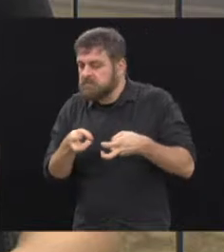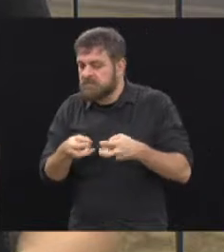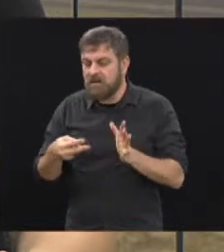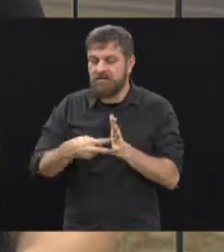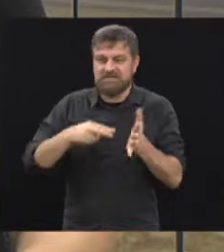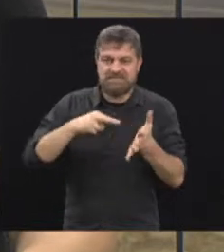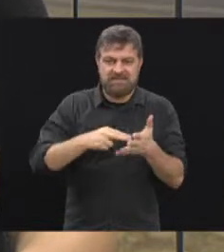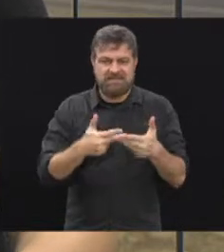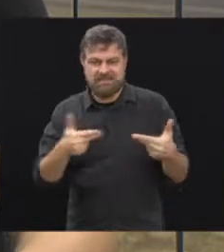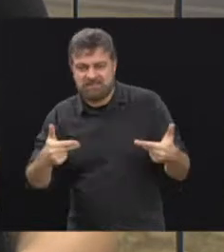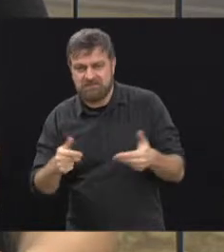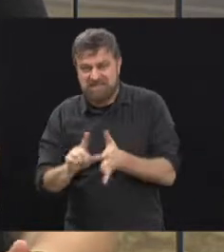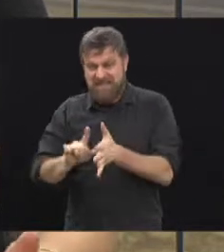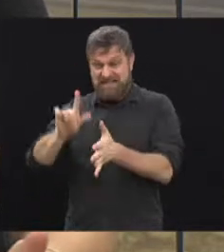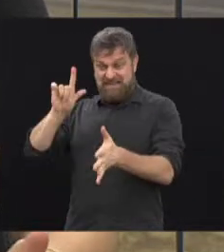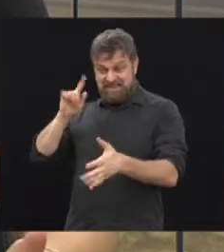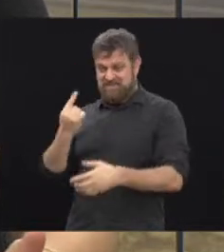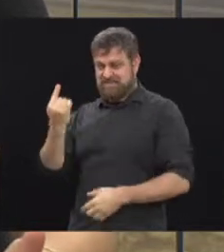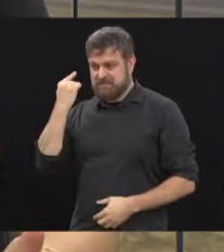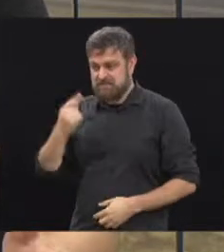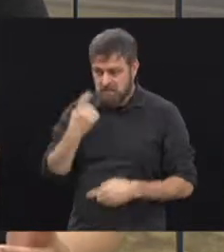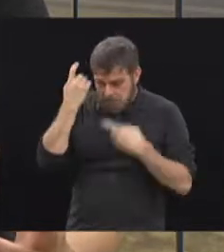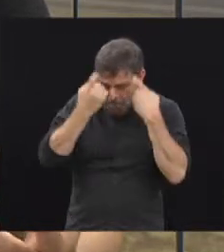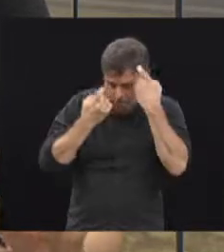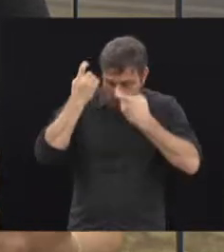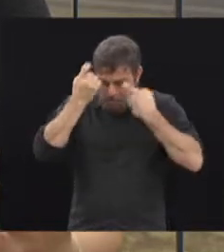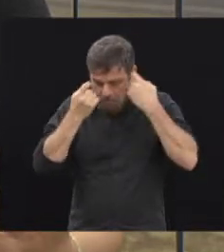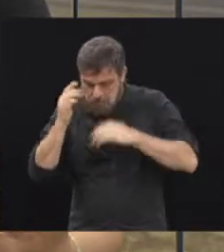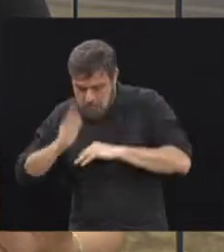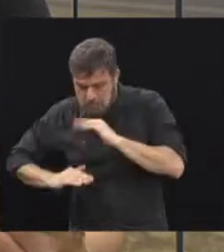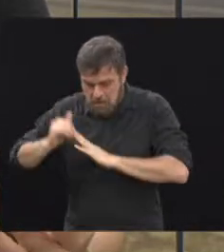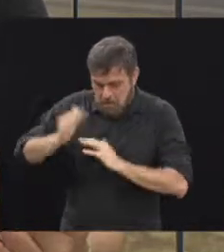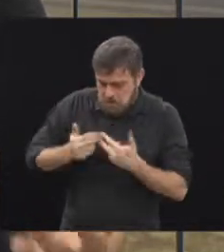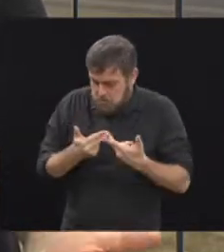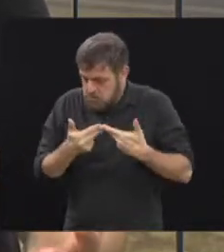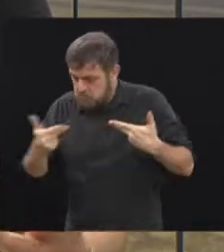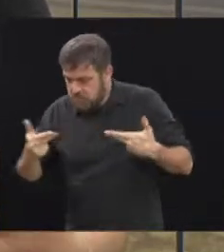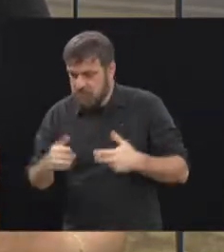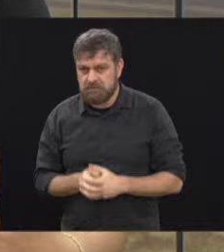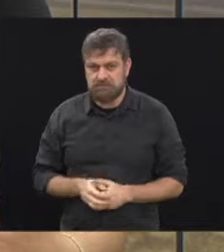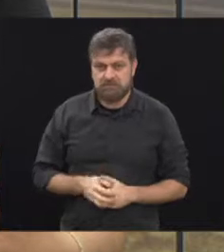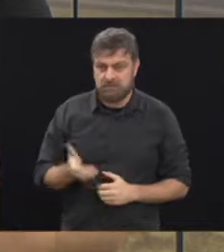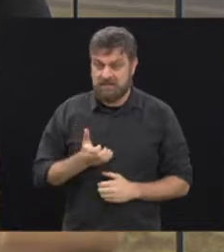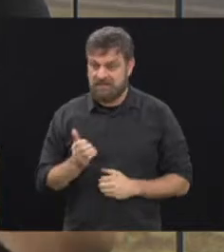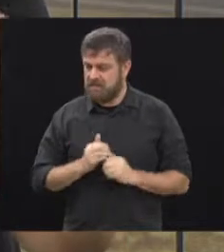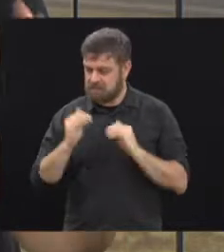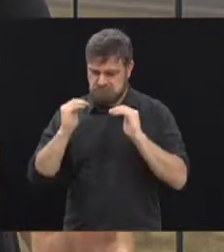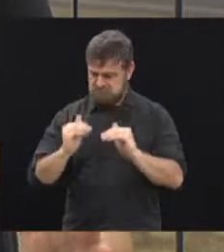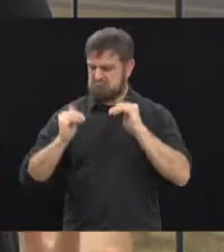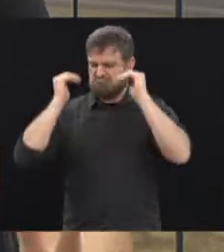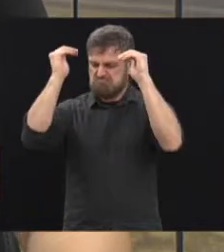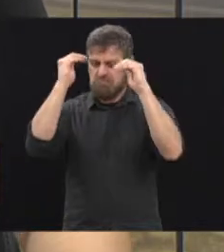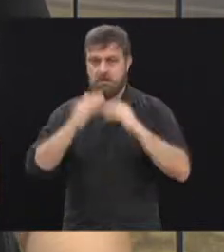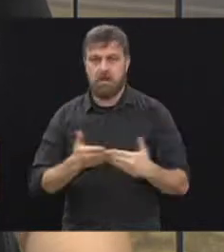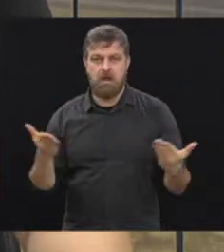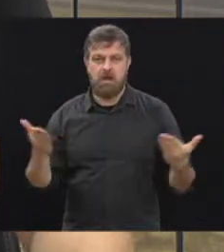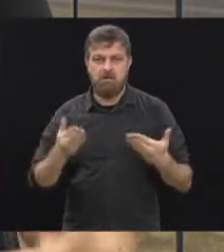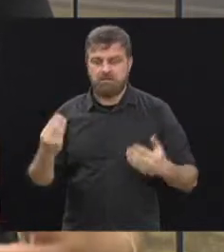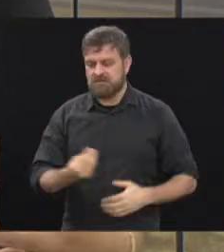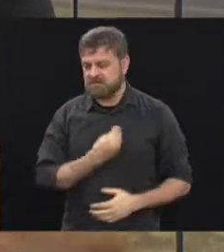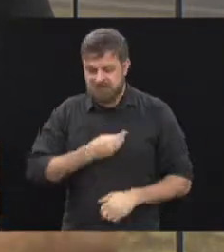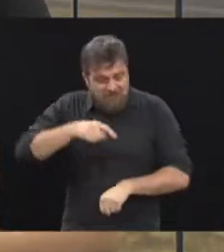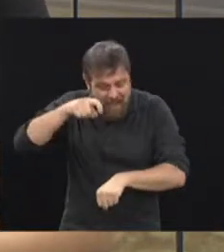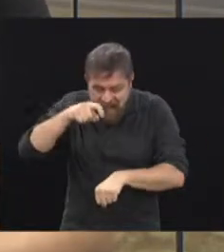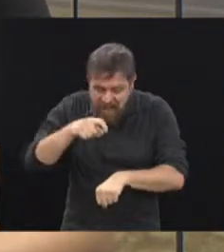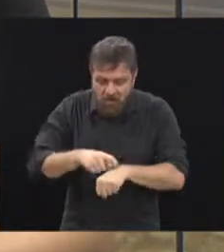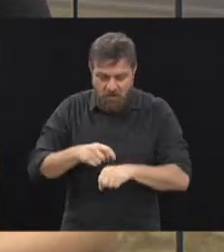e o significado das coisas. Antes eu ficava muito preocupada em fazer coisas e em chegar no topo. E hoje